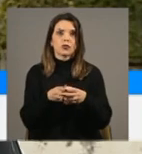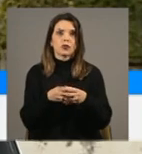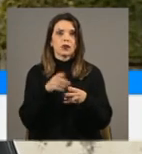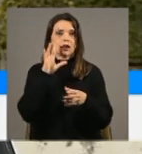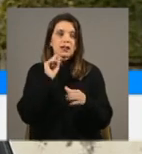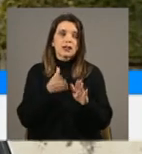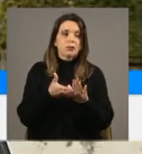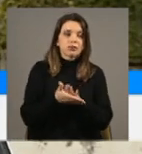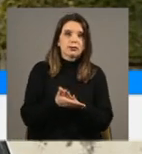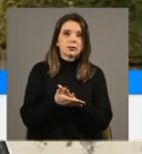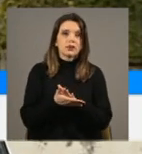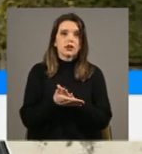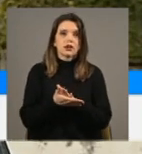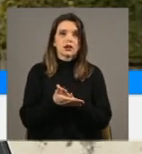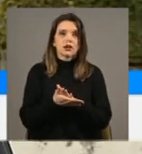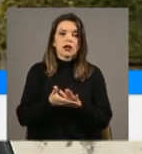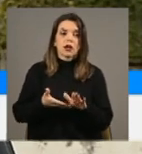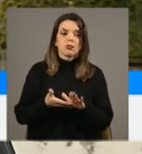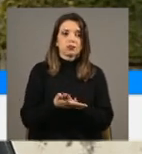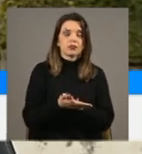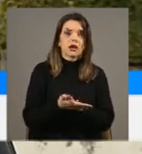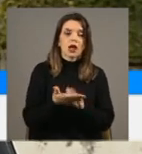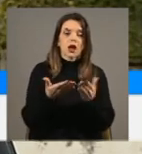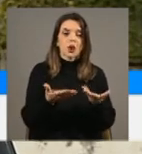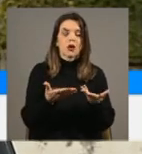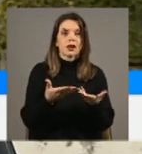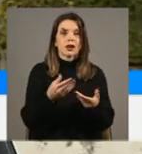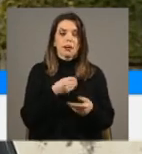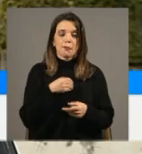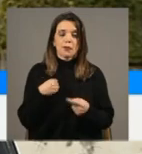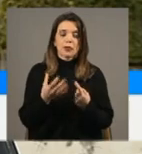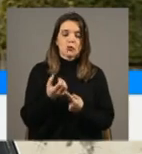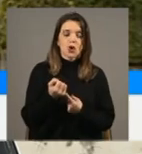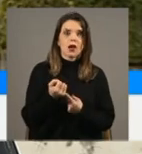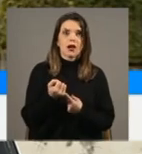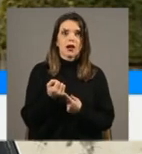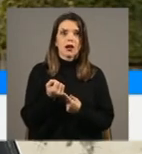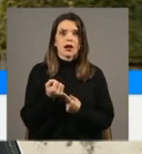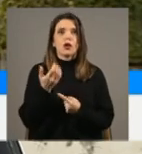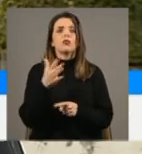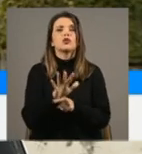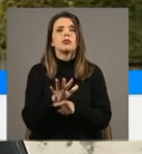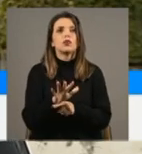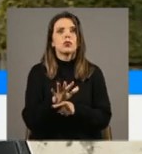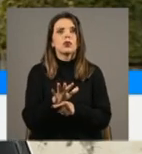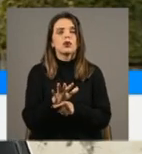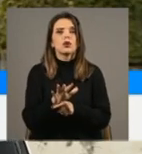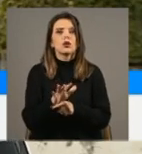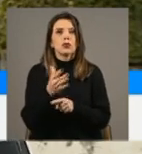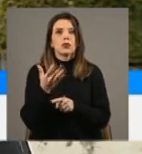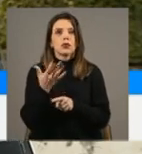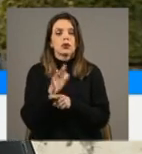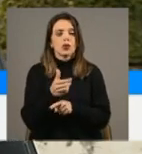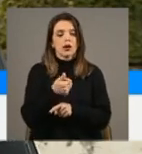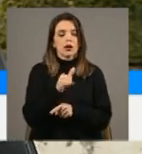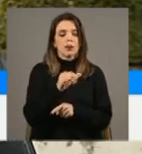entrar nas carreiras de médicos. Como por exemplo? Por exemplo, um